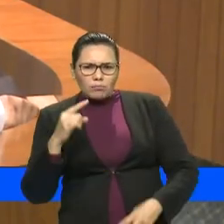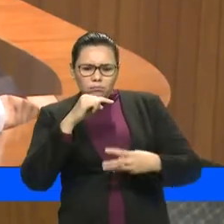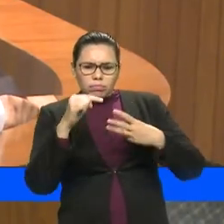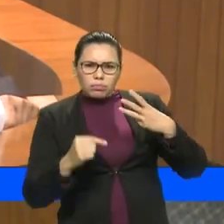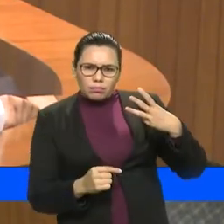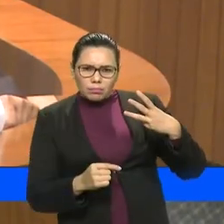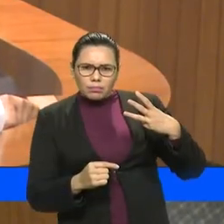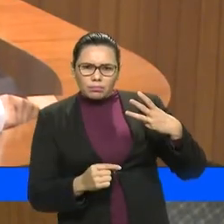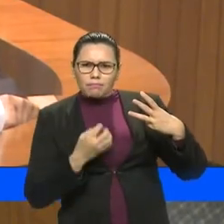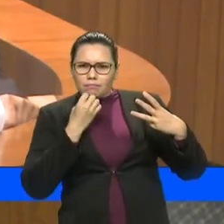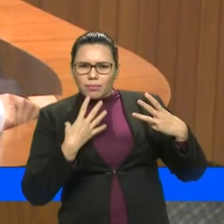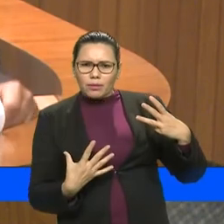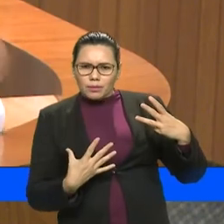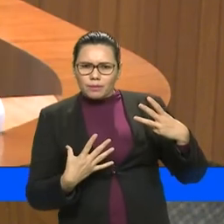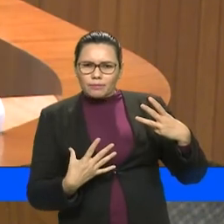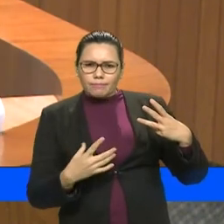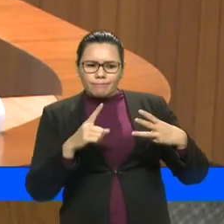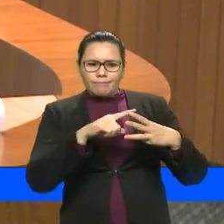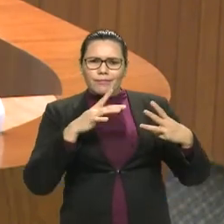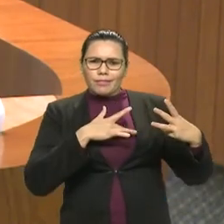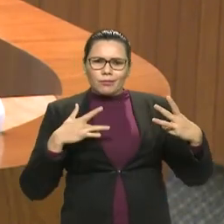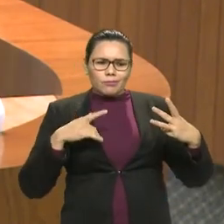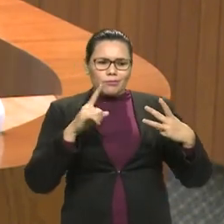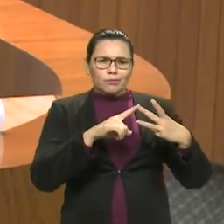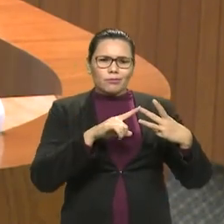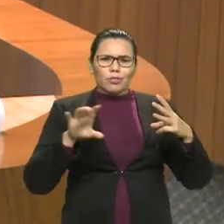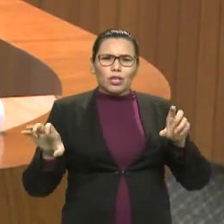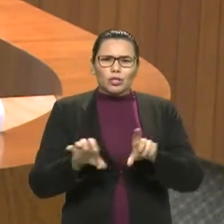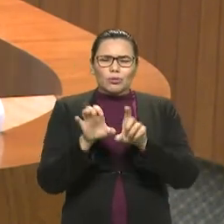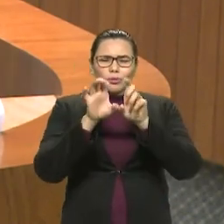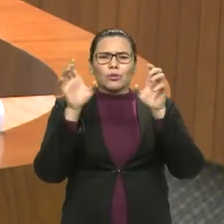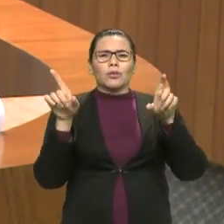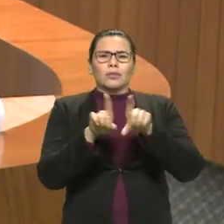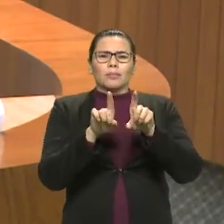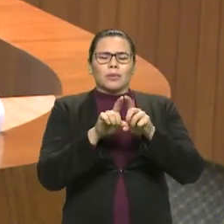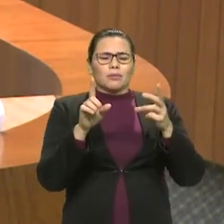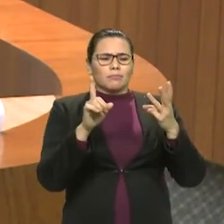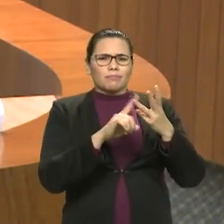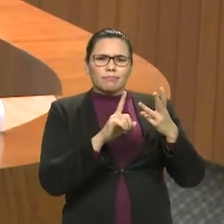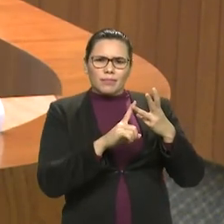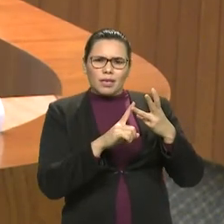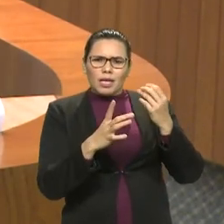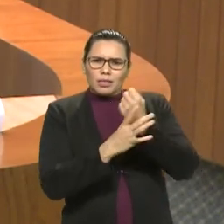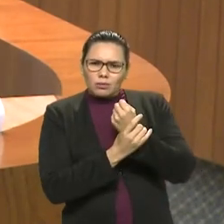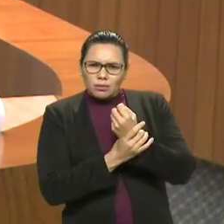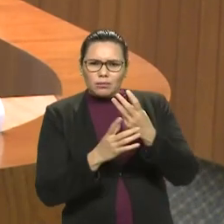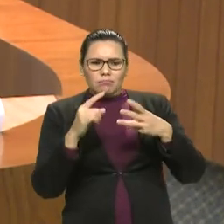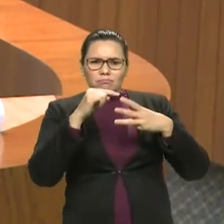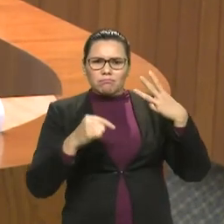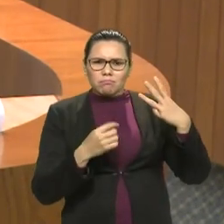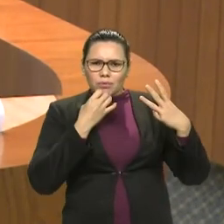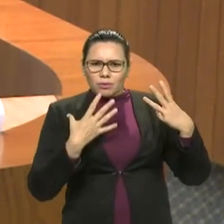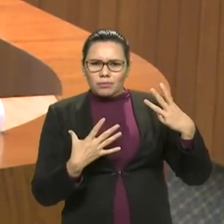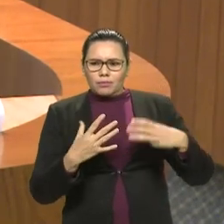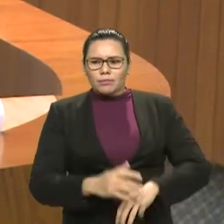que o povo não tem que fazer uma avaliação e procurar a verdadeira mudança que está por vir na nossa na nossa cidade no estado do